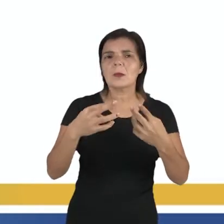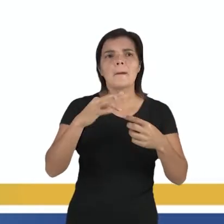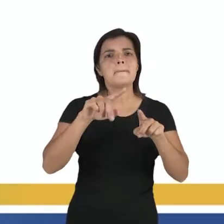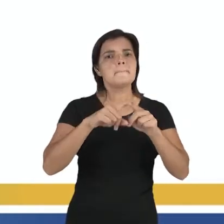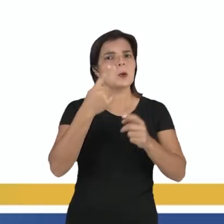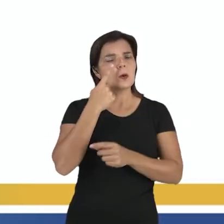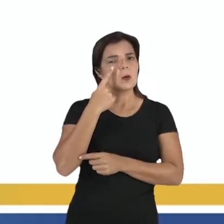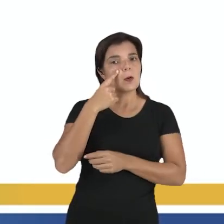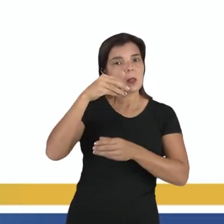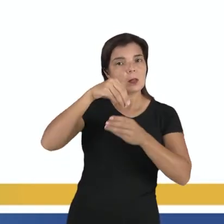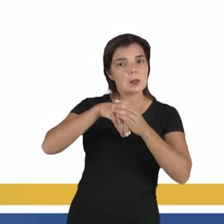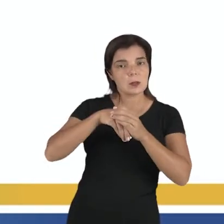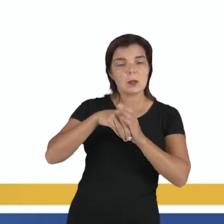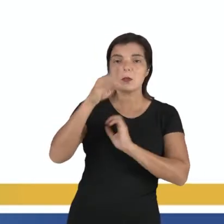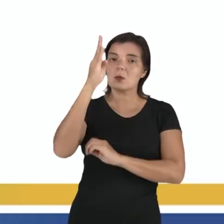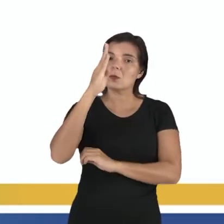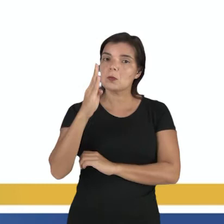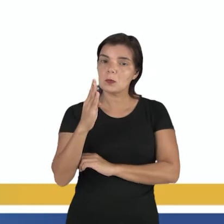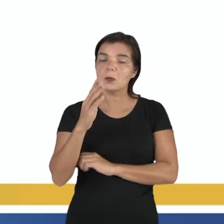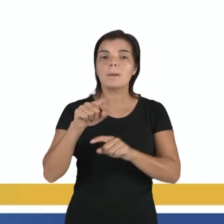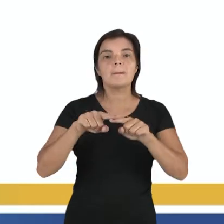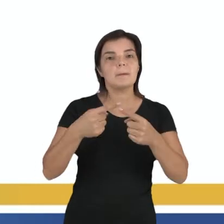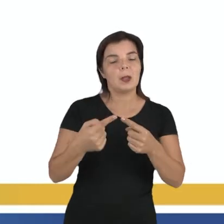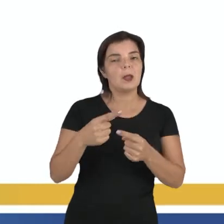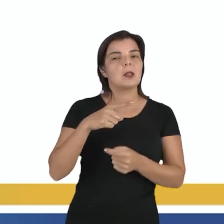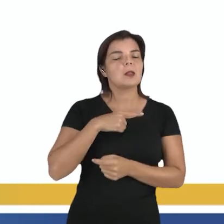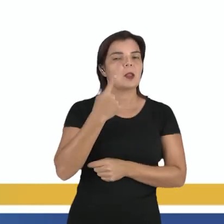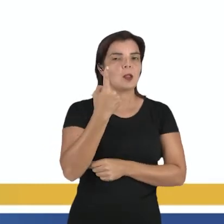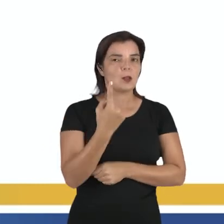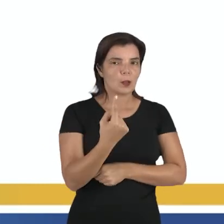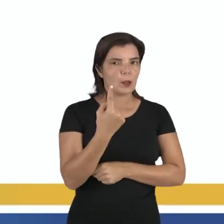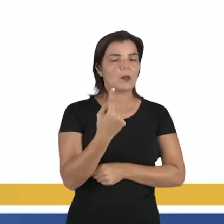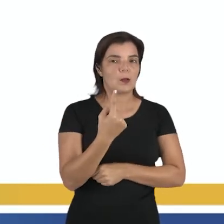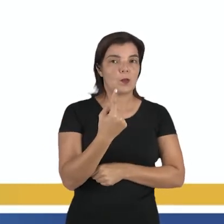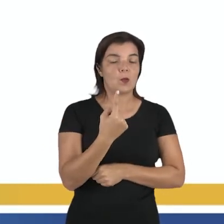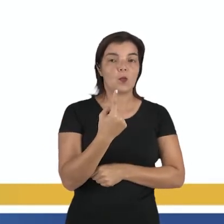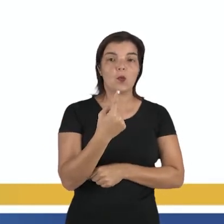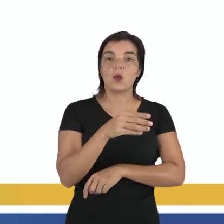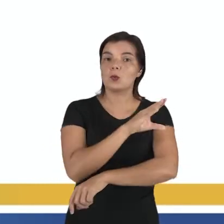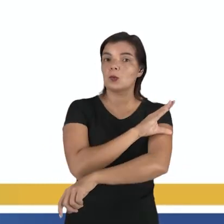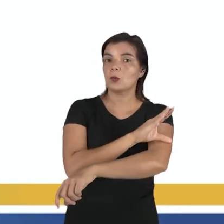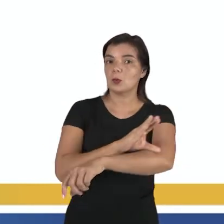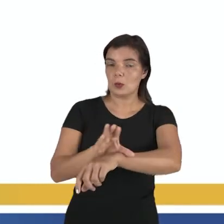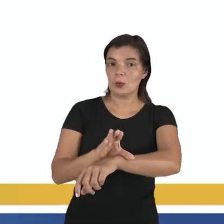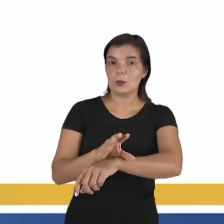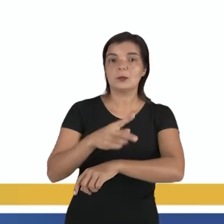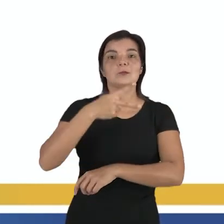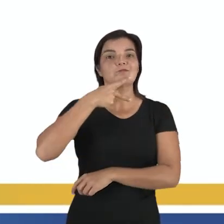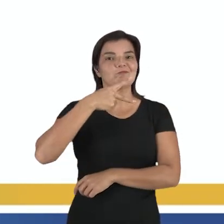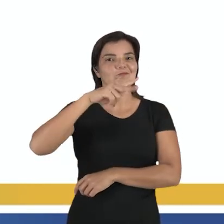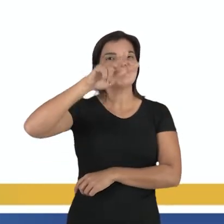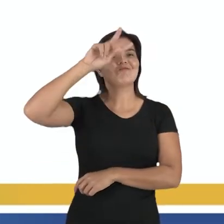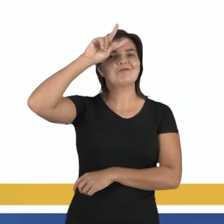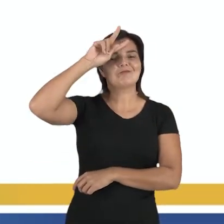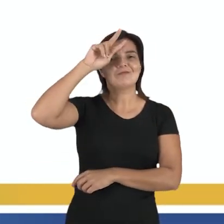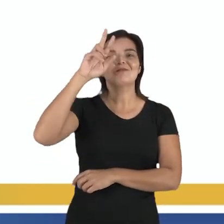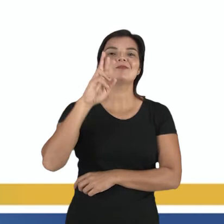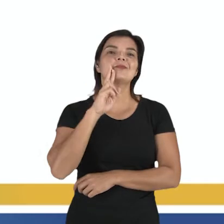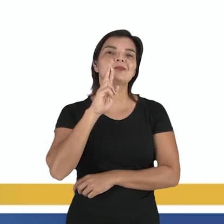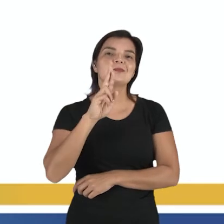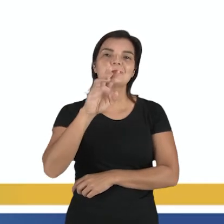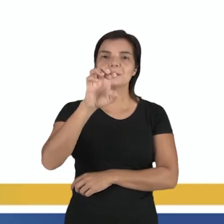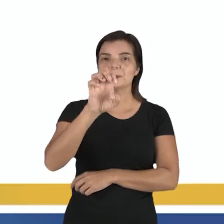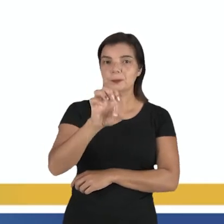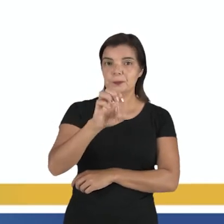religiosidade, na música, nas festas tradicionais e em outros aspectos. Qual das opções não